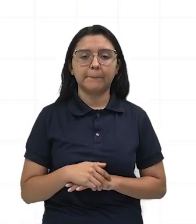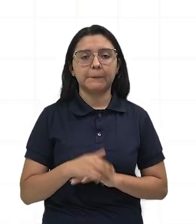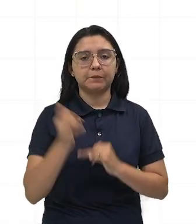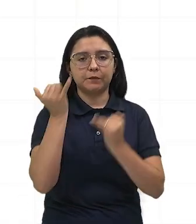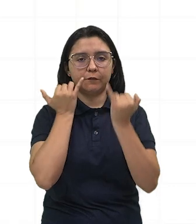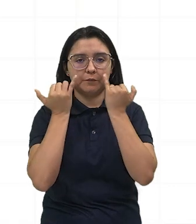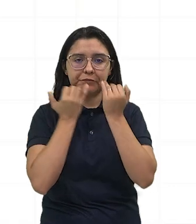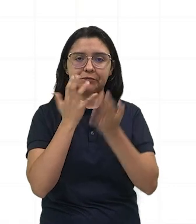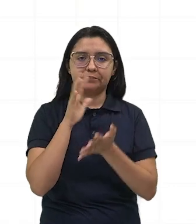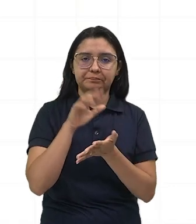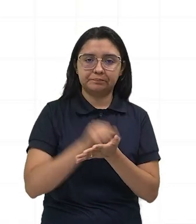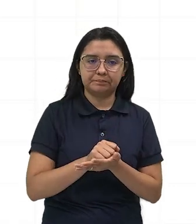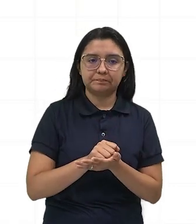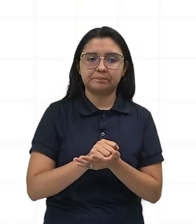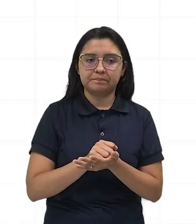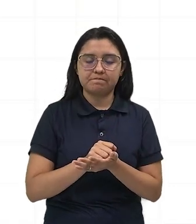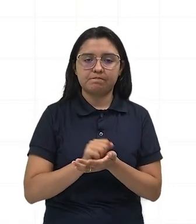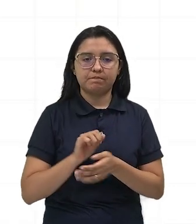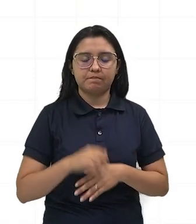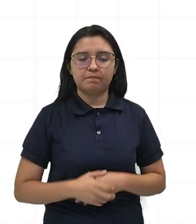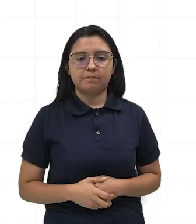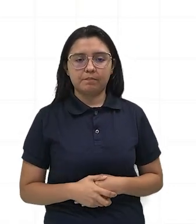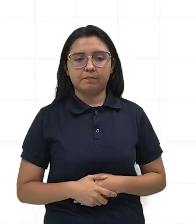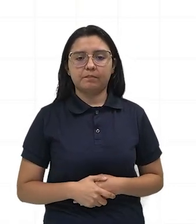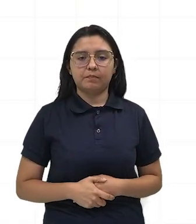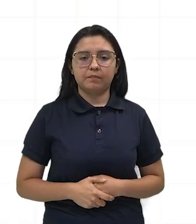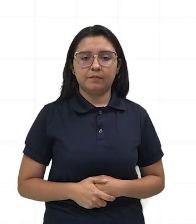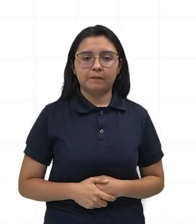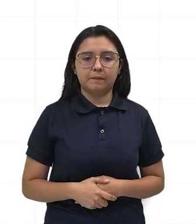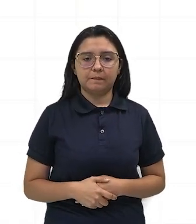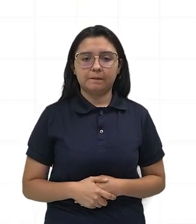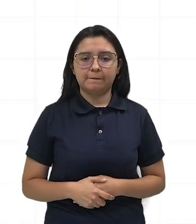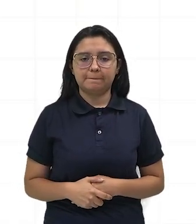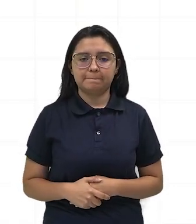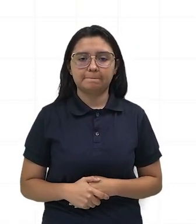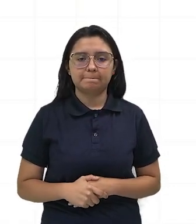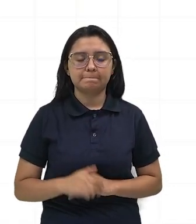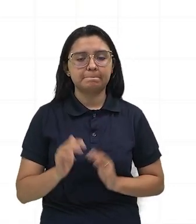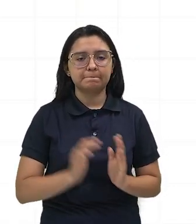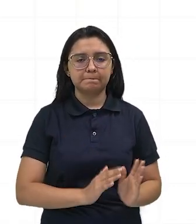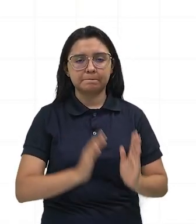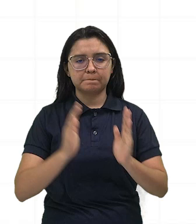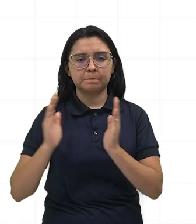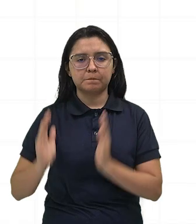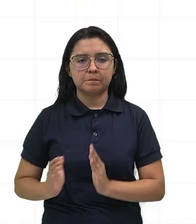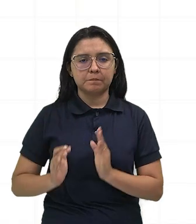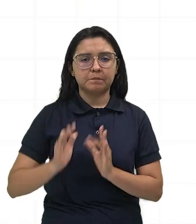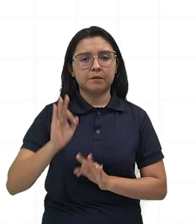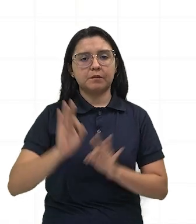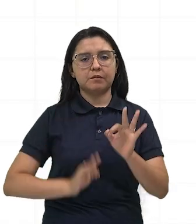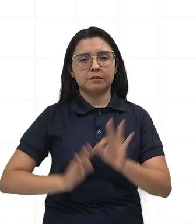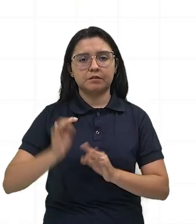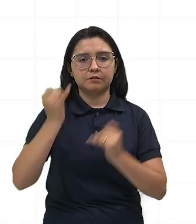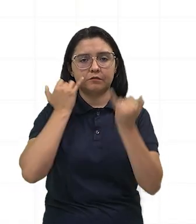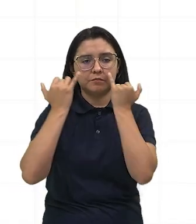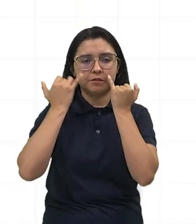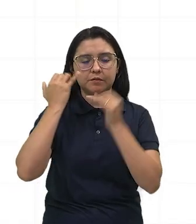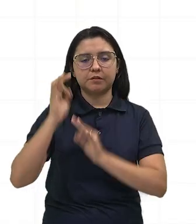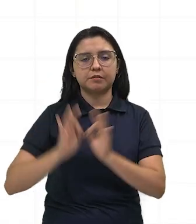esses dados dessa forma. Qual é o próximo passo para organizarmos os dados,